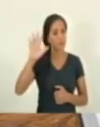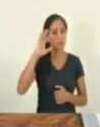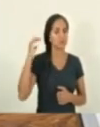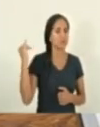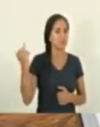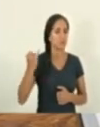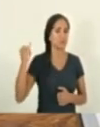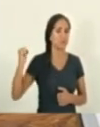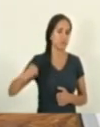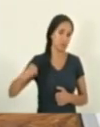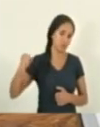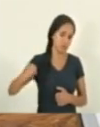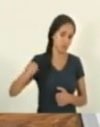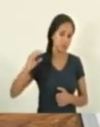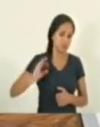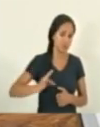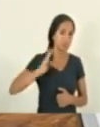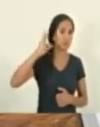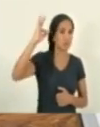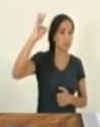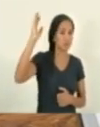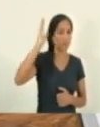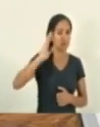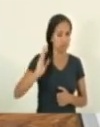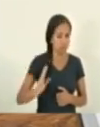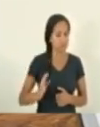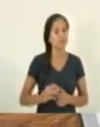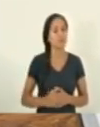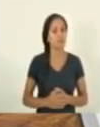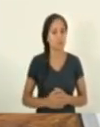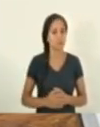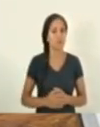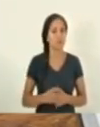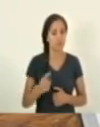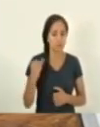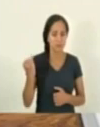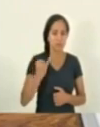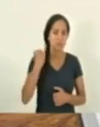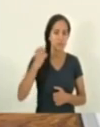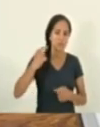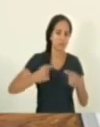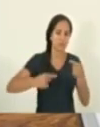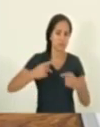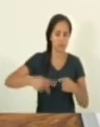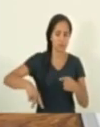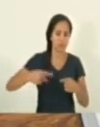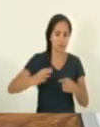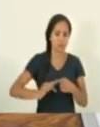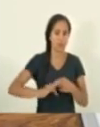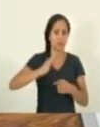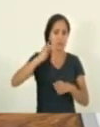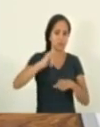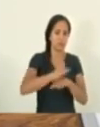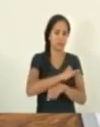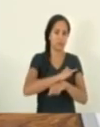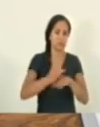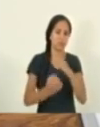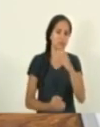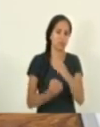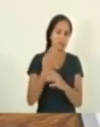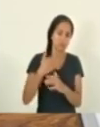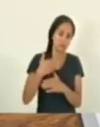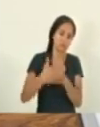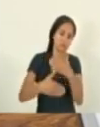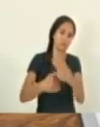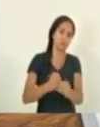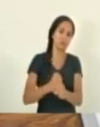é importantíssimo para o futuro do Brasil, isso é importantíssimo para as políticas públicas que serão implementadas nos próximos